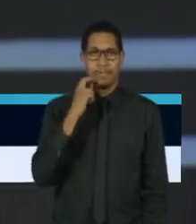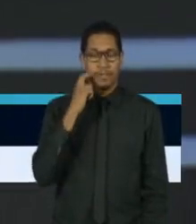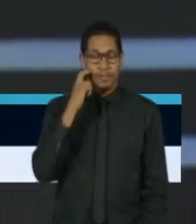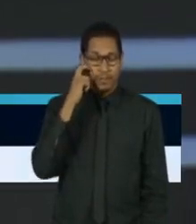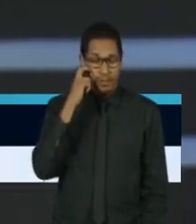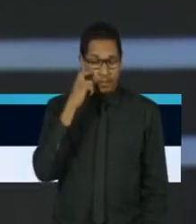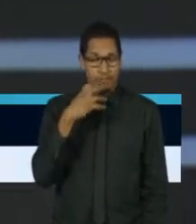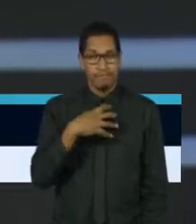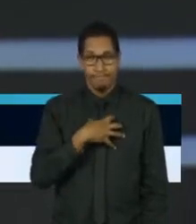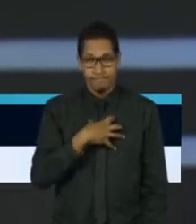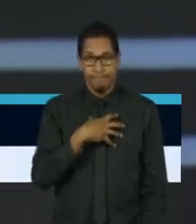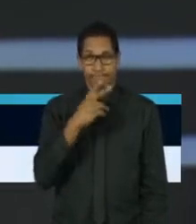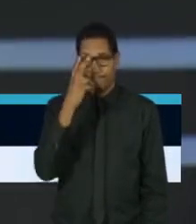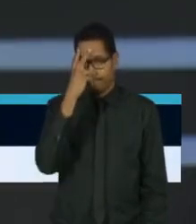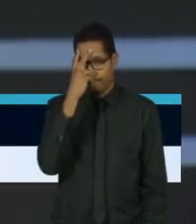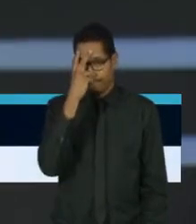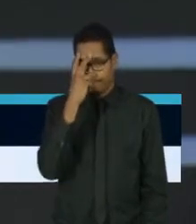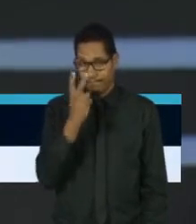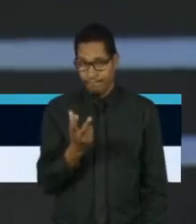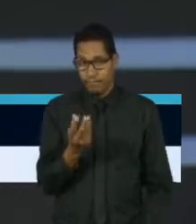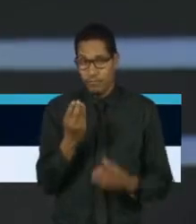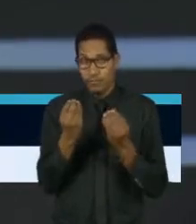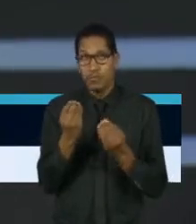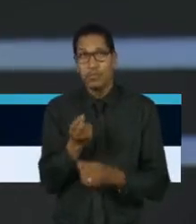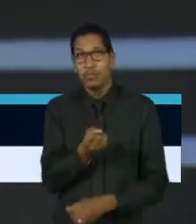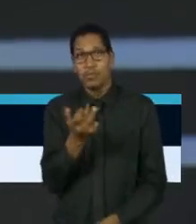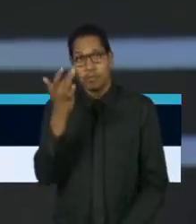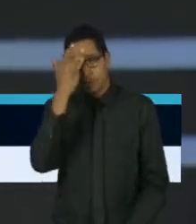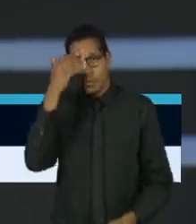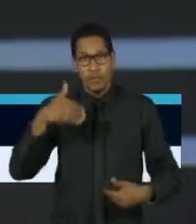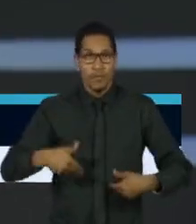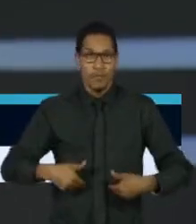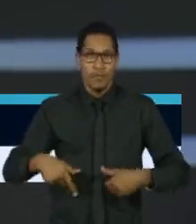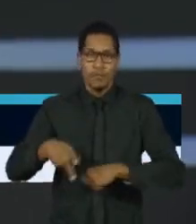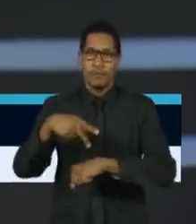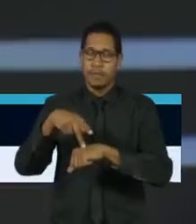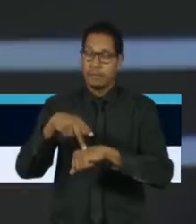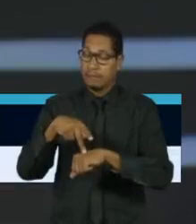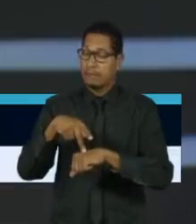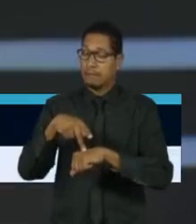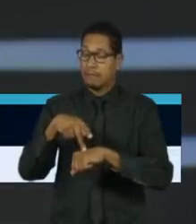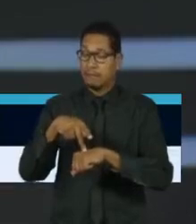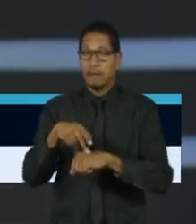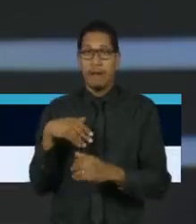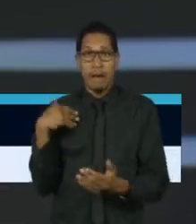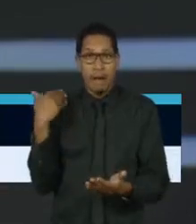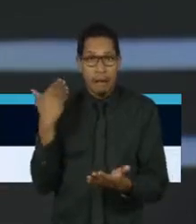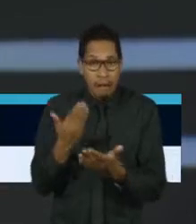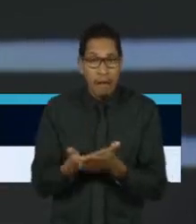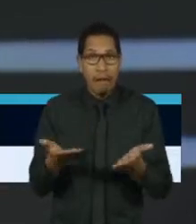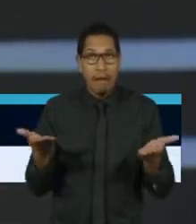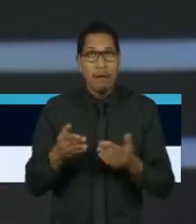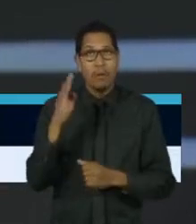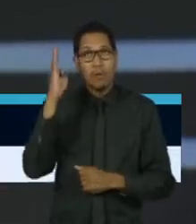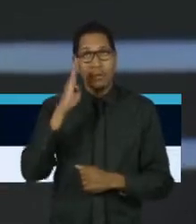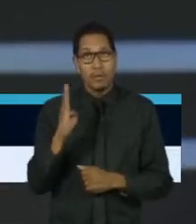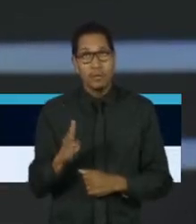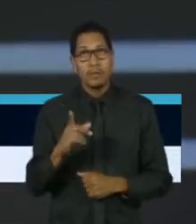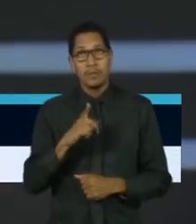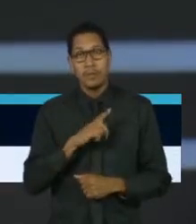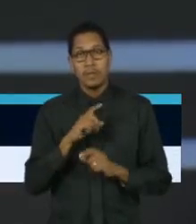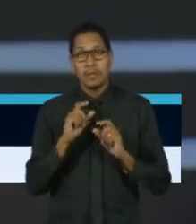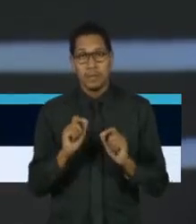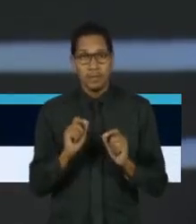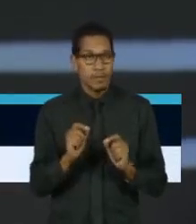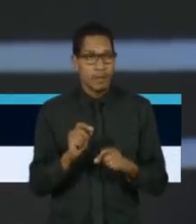envergonhado de ver esse número de pessoas passando fome no país. Até agora nós vimos que o Brasil é um dos maiores produtores de alimento